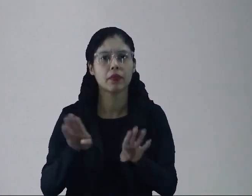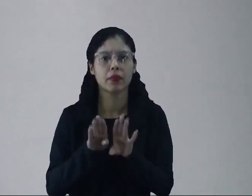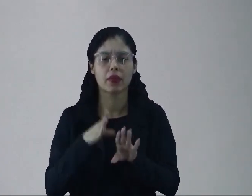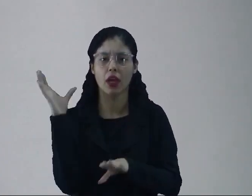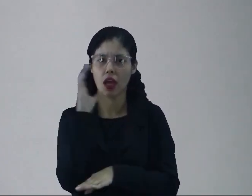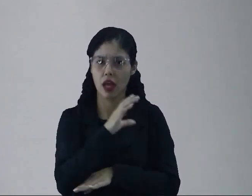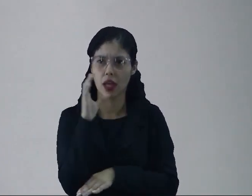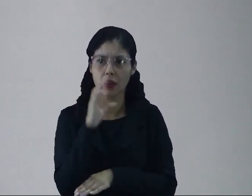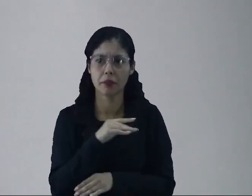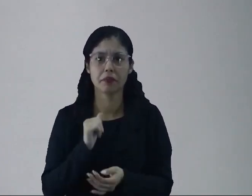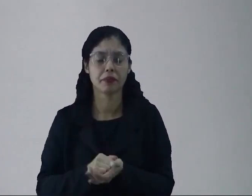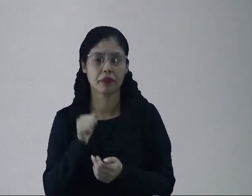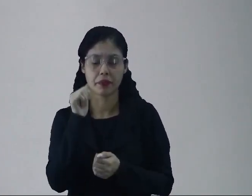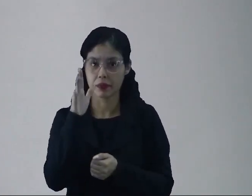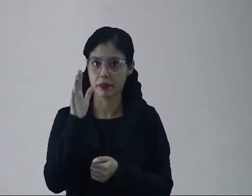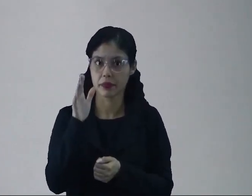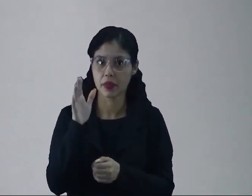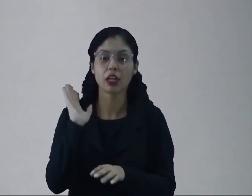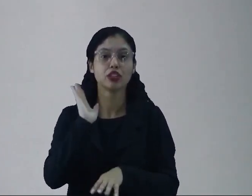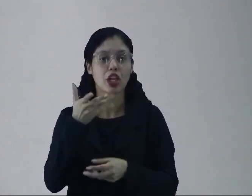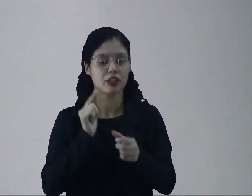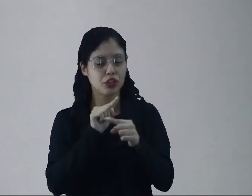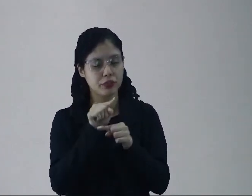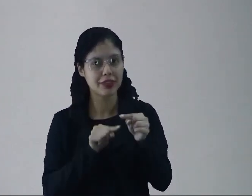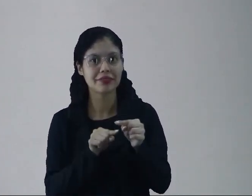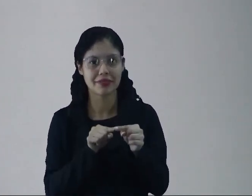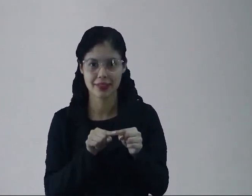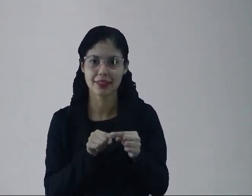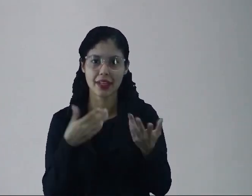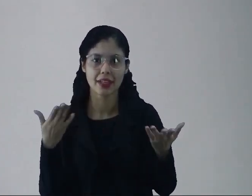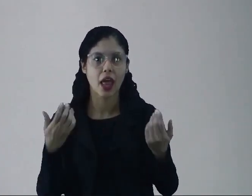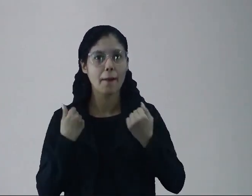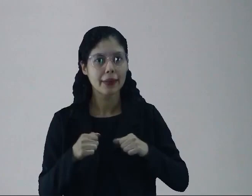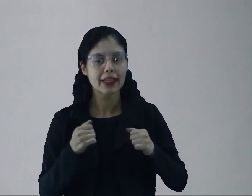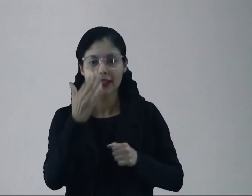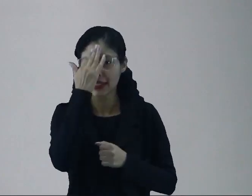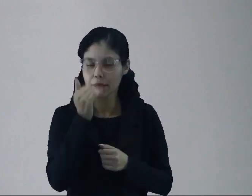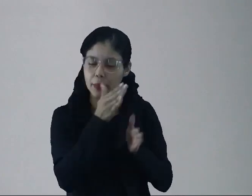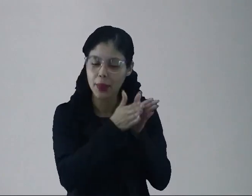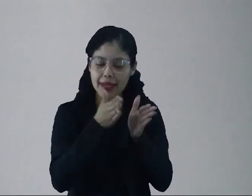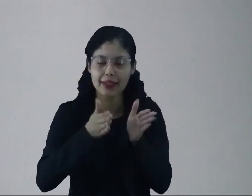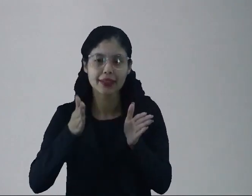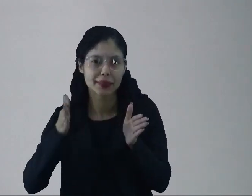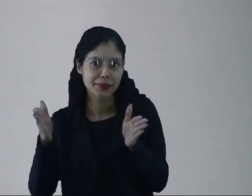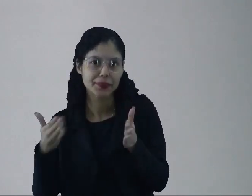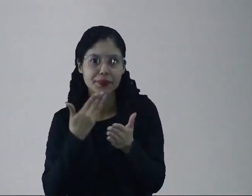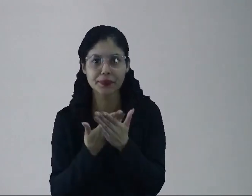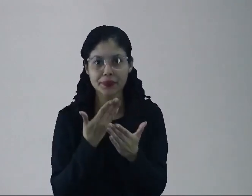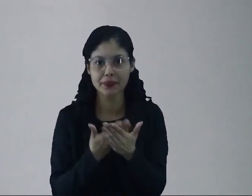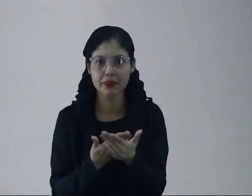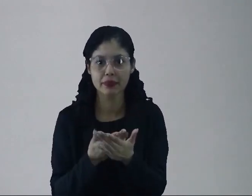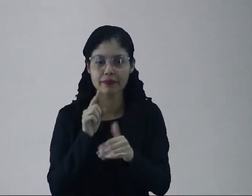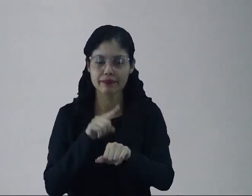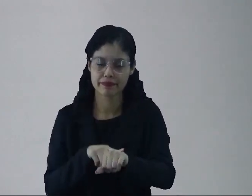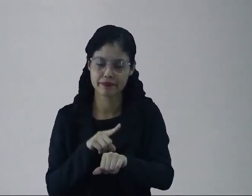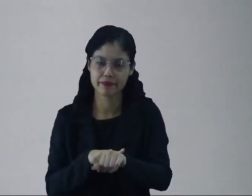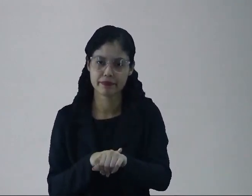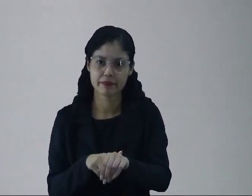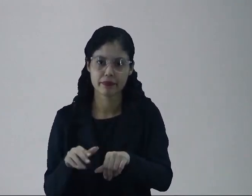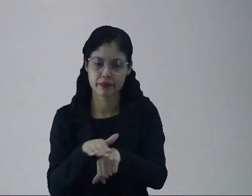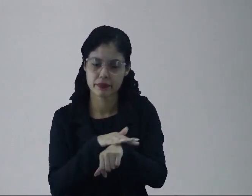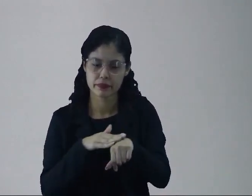É muito rápido, é um piscar de olho, a célula já se dividiu. Então, a gente sabe por etapas e pelo estudo ao longo do tempo,